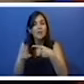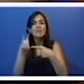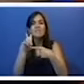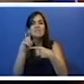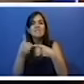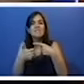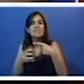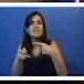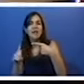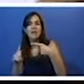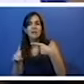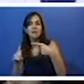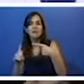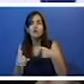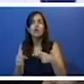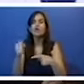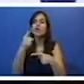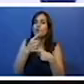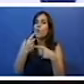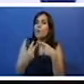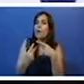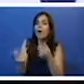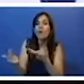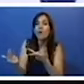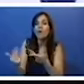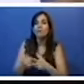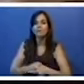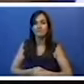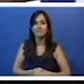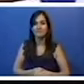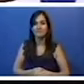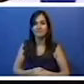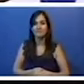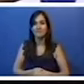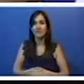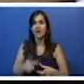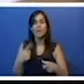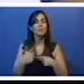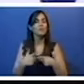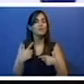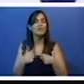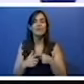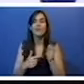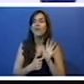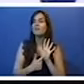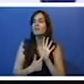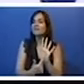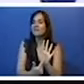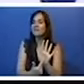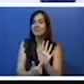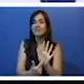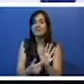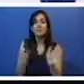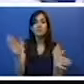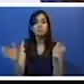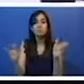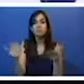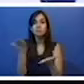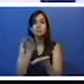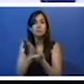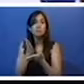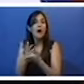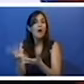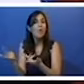décimos e-mail metade são iguais porque representam a mesma parte do